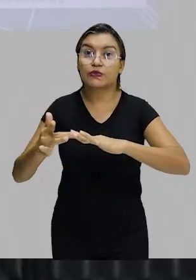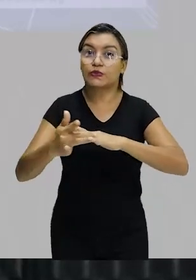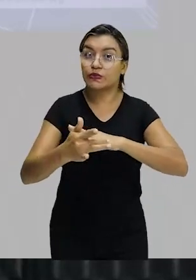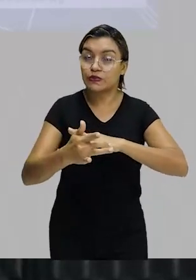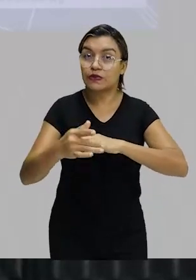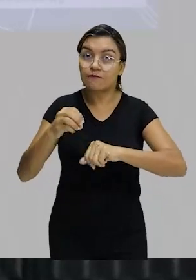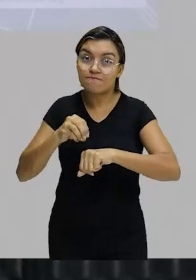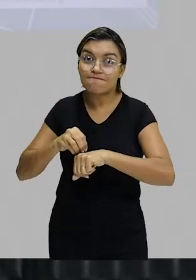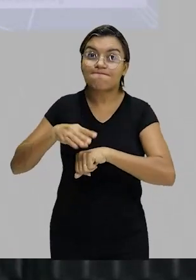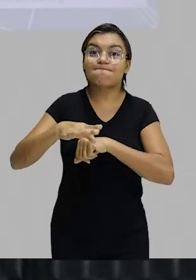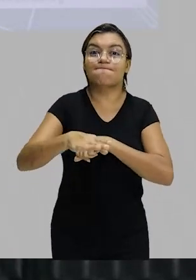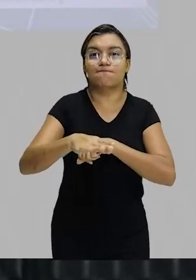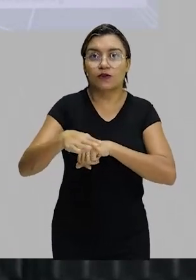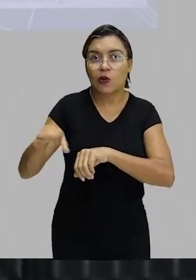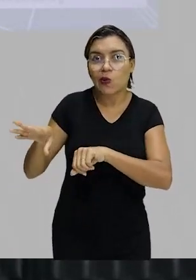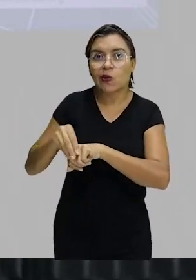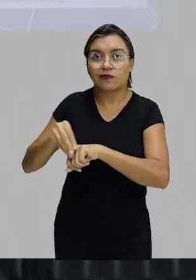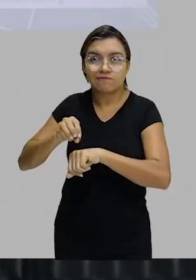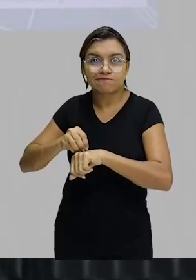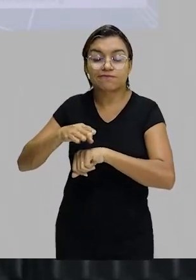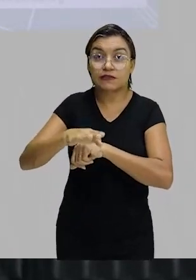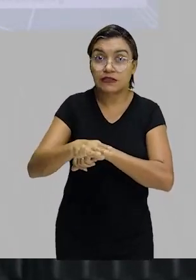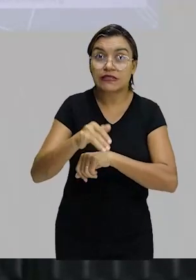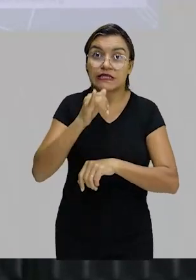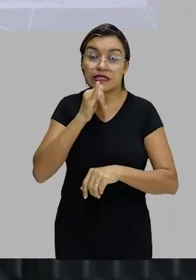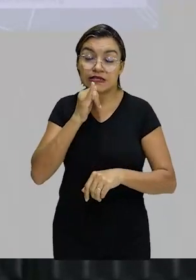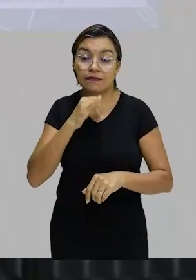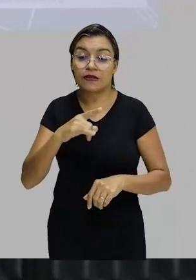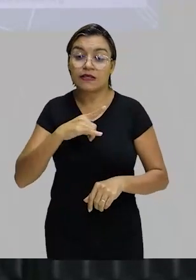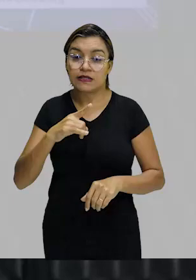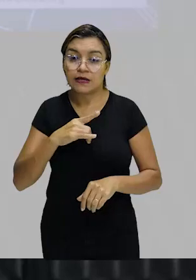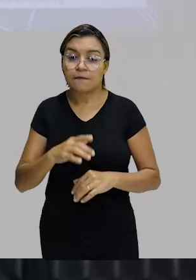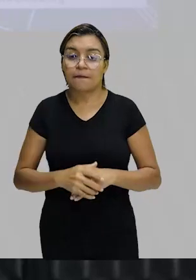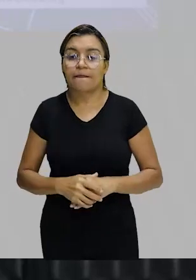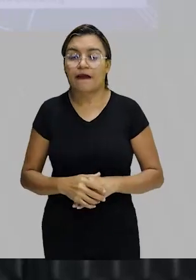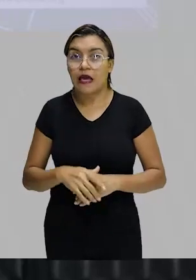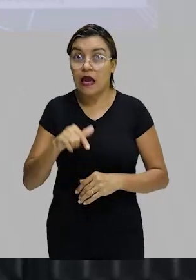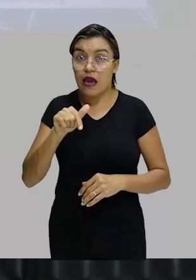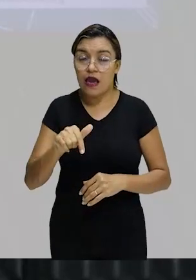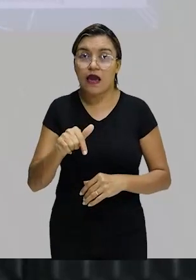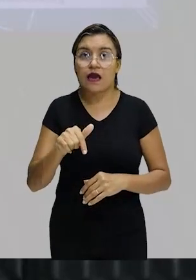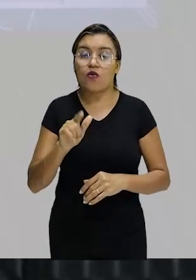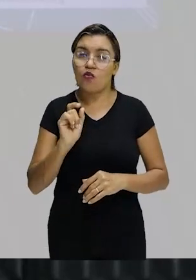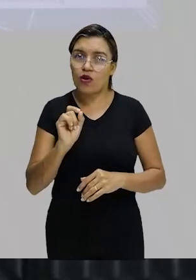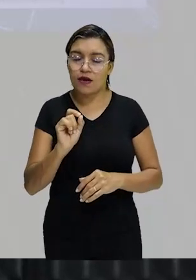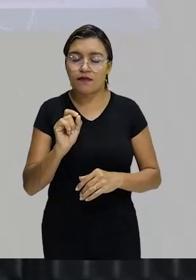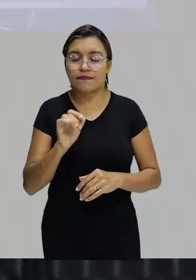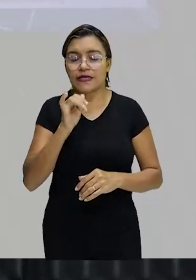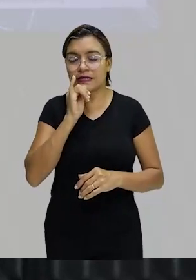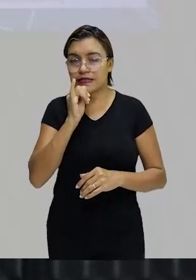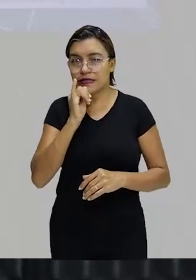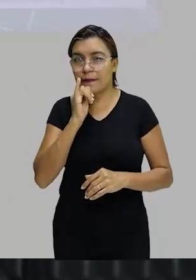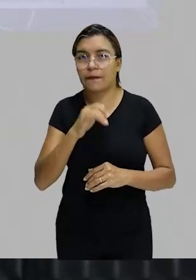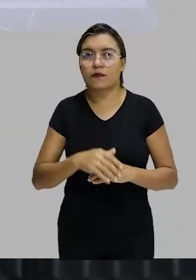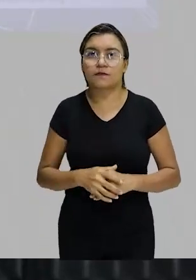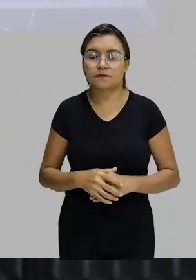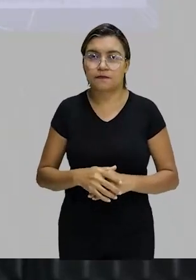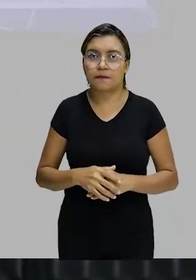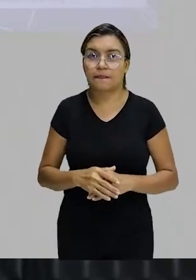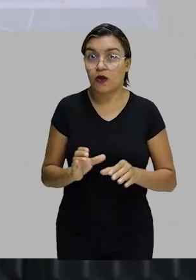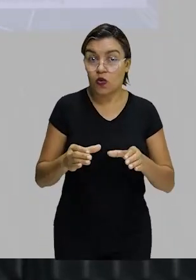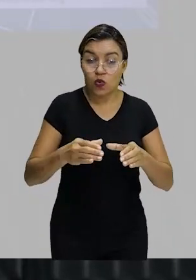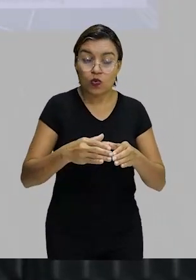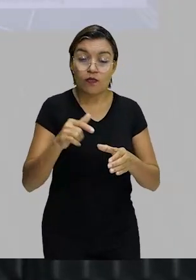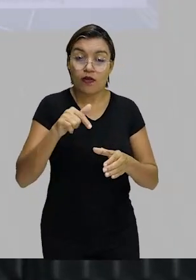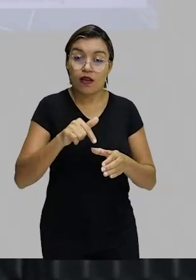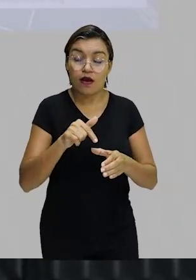oferecendo esse conhecimento e esse acesso a uma coisa que é distante. A questão, por exemplo, do K-pop